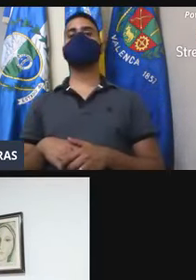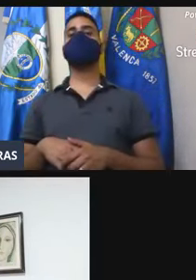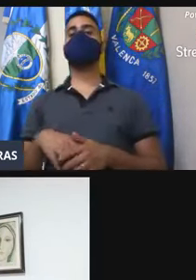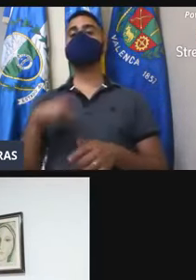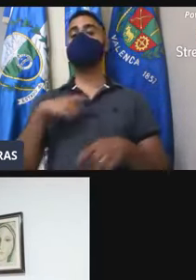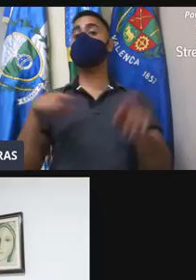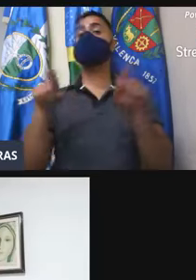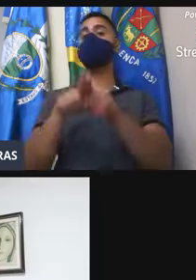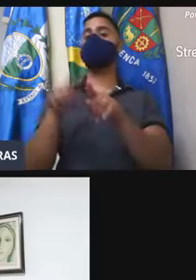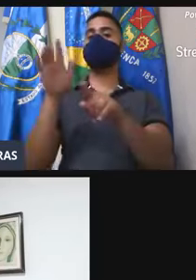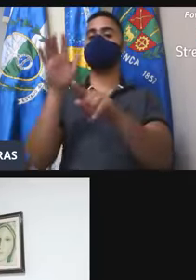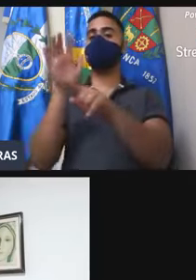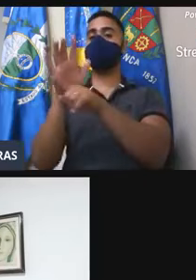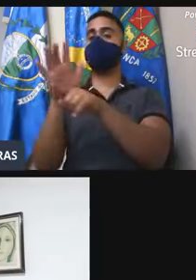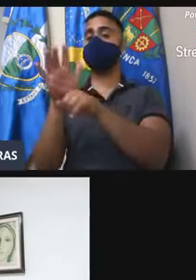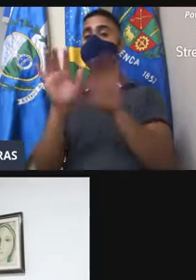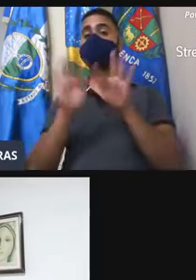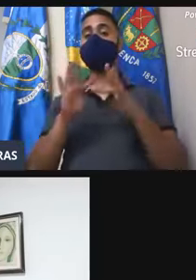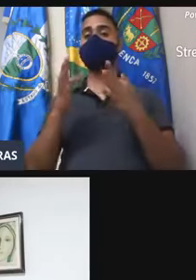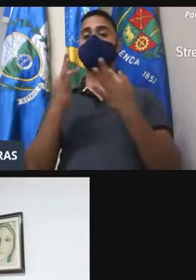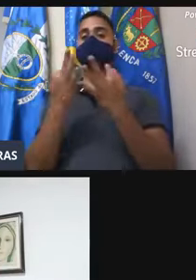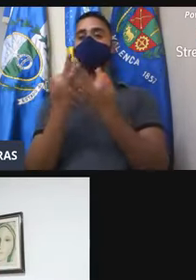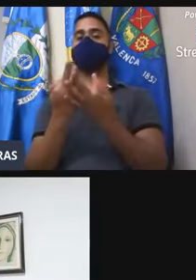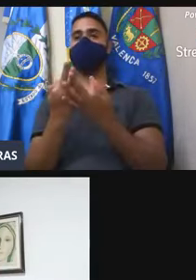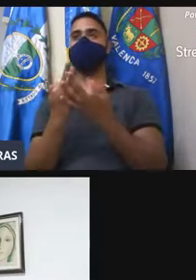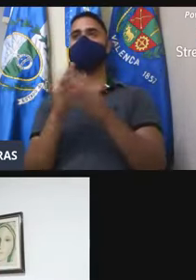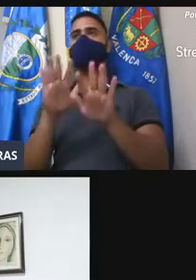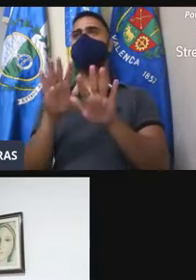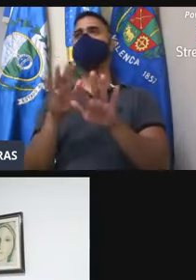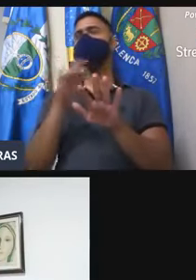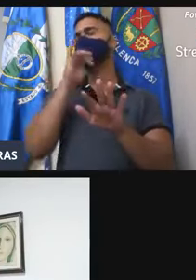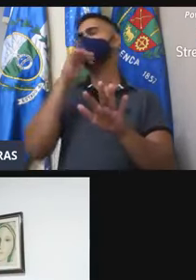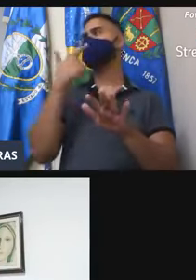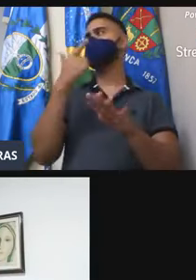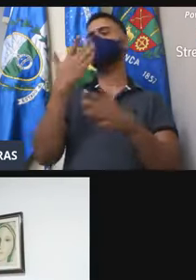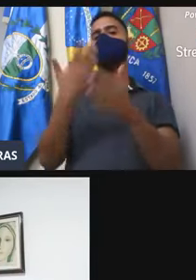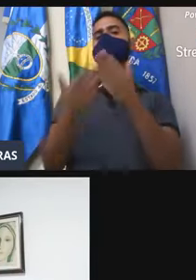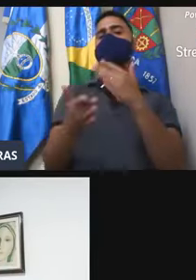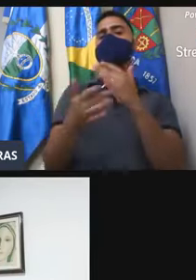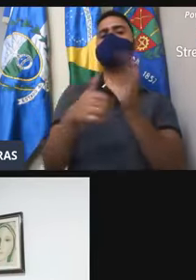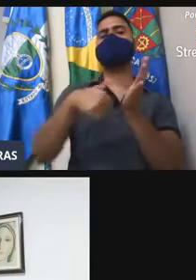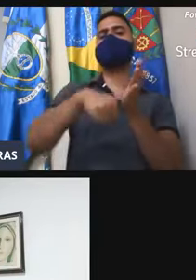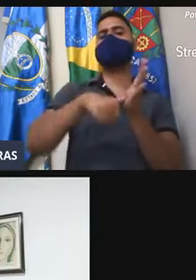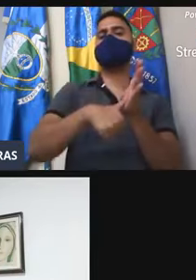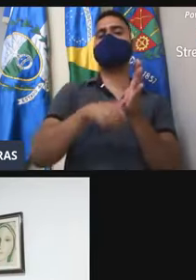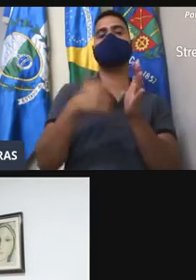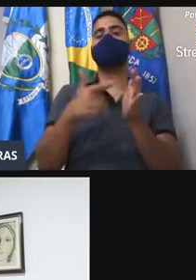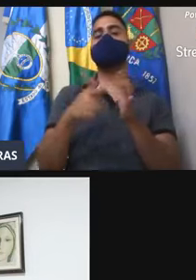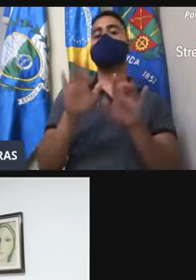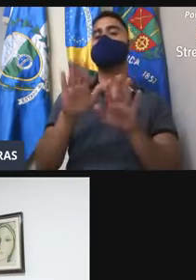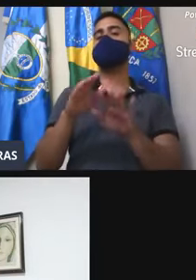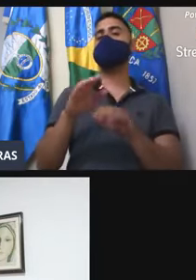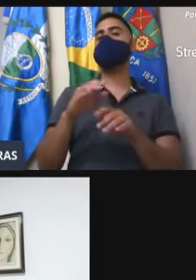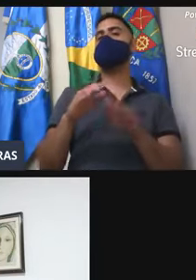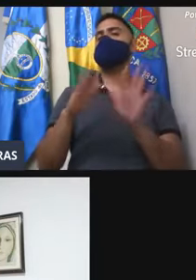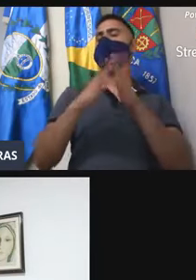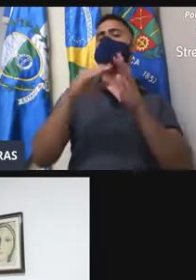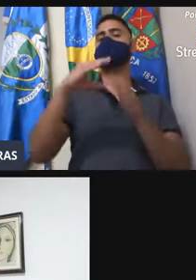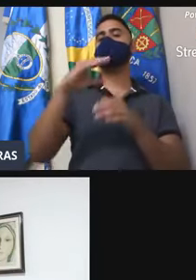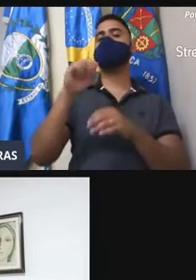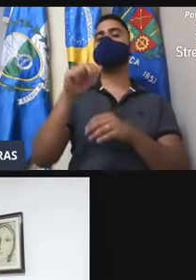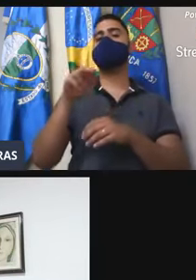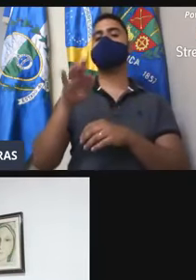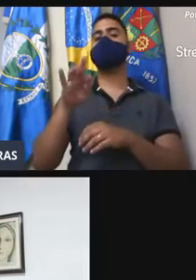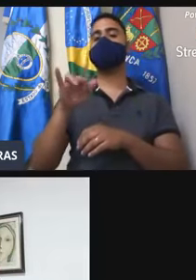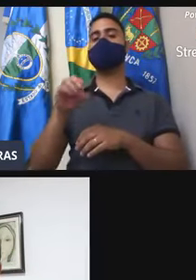já deu um suporte à família, né? Mas essa parte de documento não houve dano, mas na parte do canteiro, sim, inclusive,